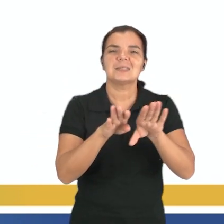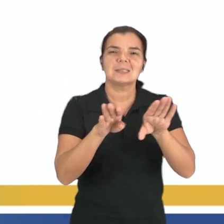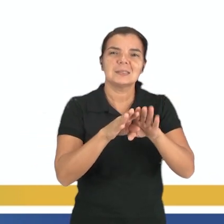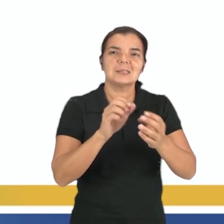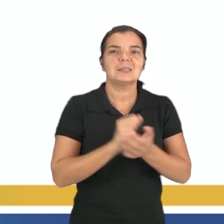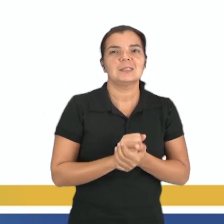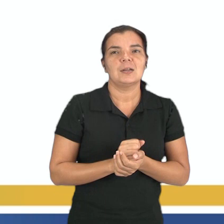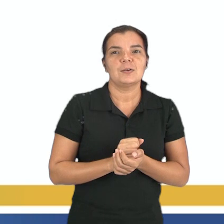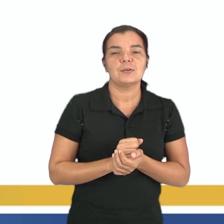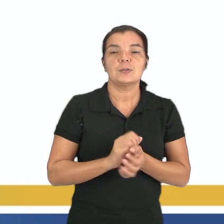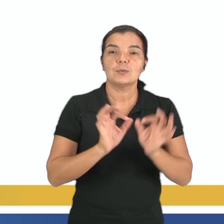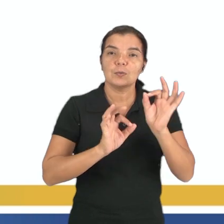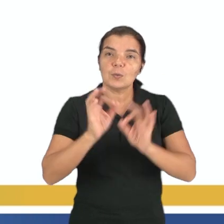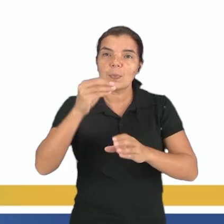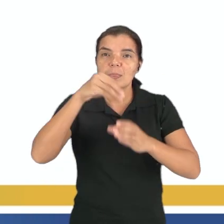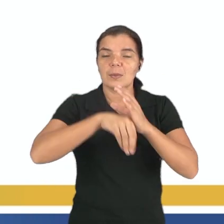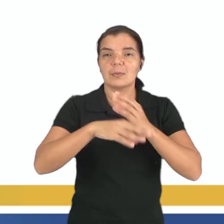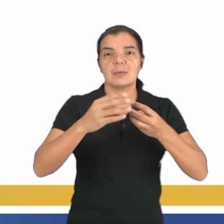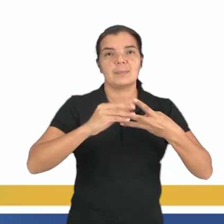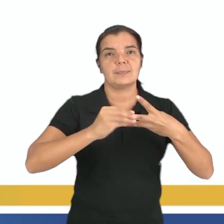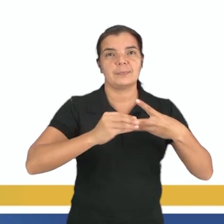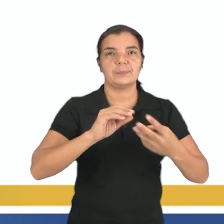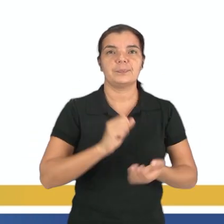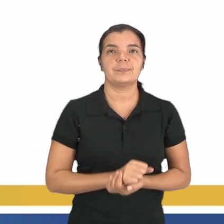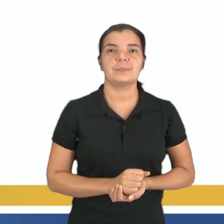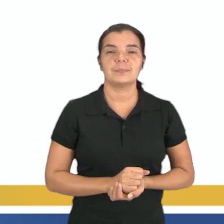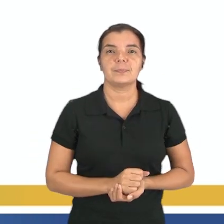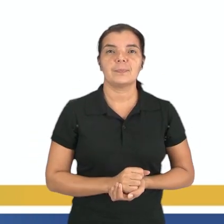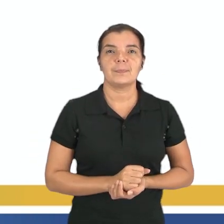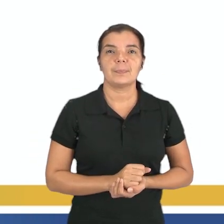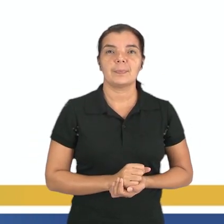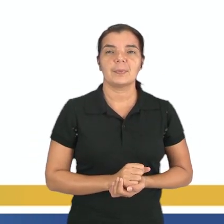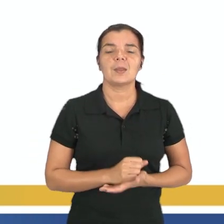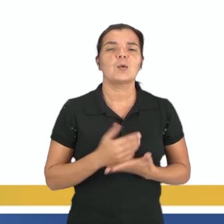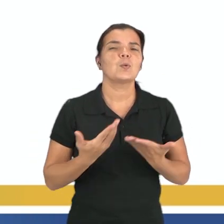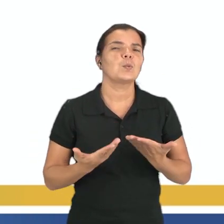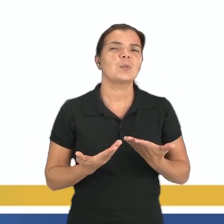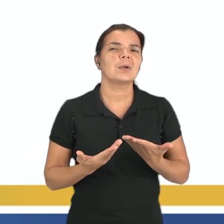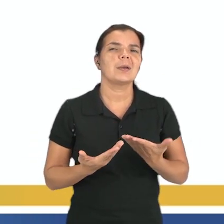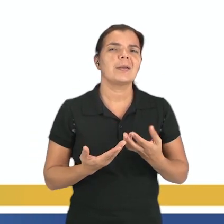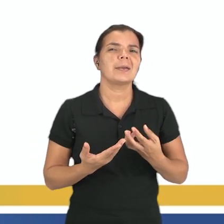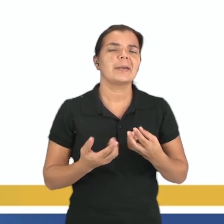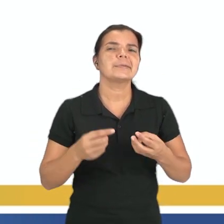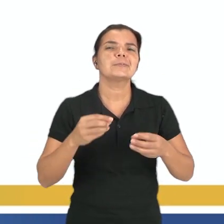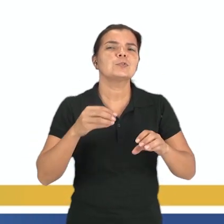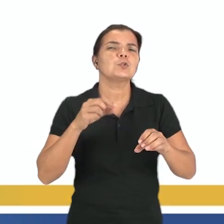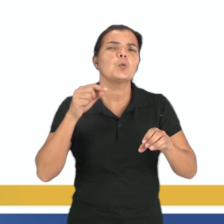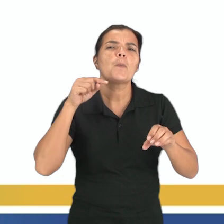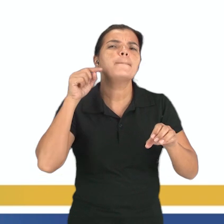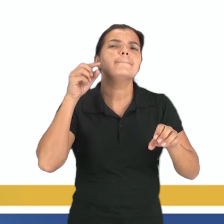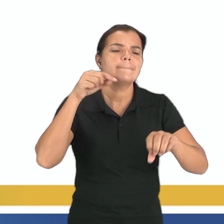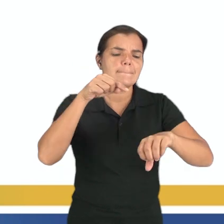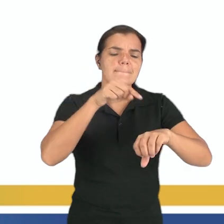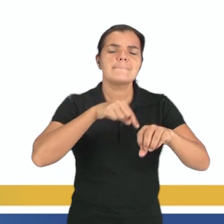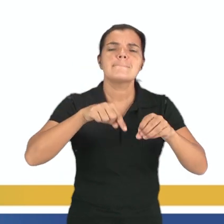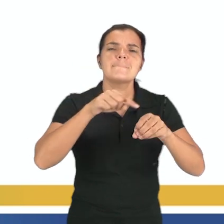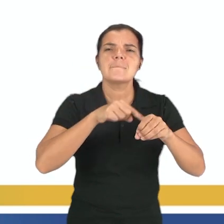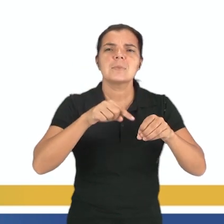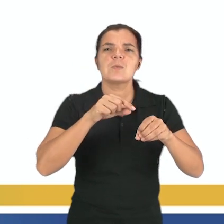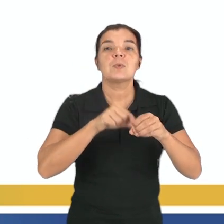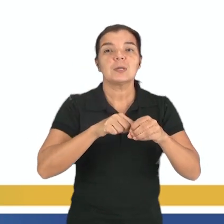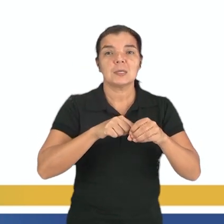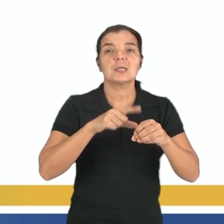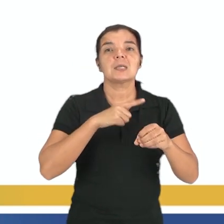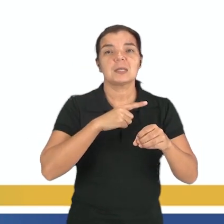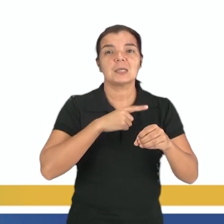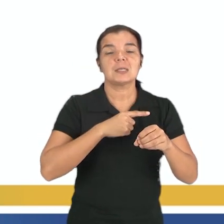uma determinada função dentro da minha célula. E por último, o que fica lá no meio? Lembrando que aí a gente tem uma célula,